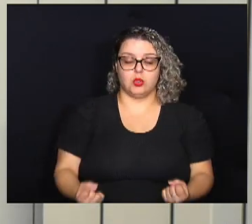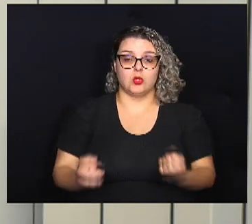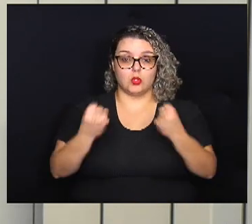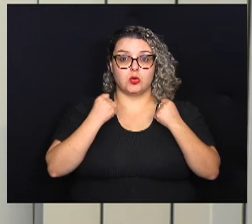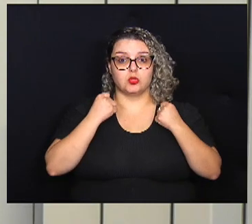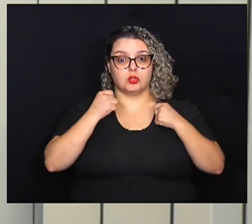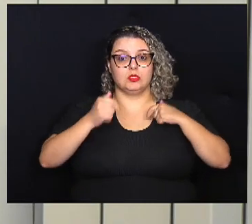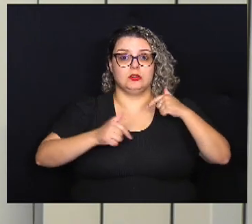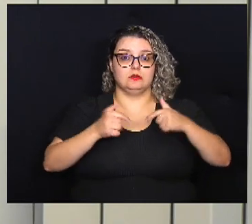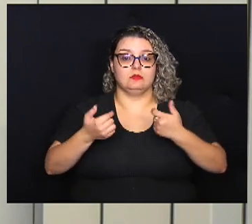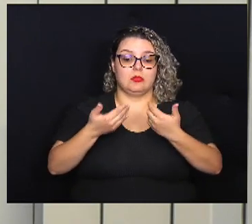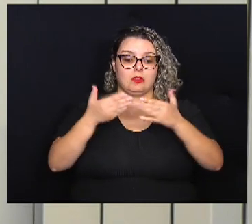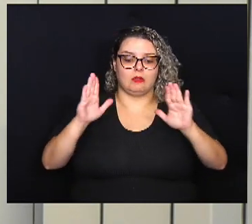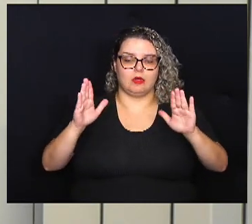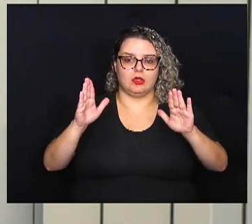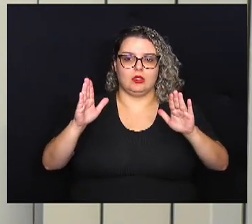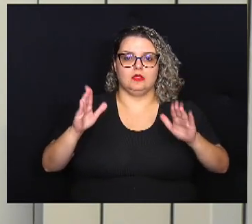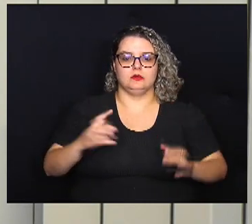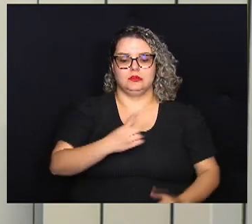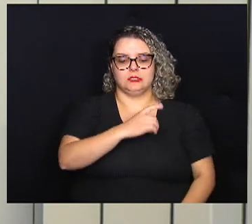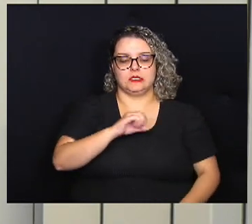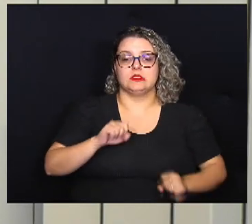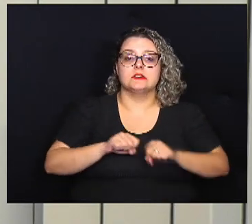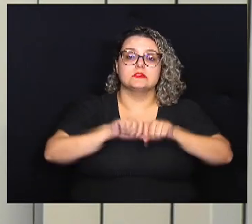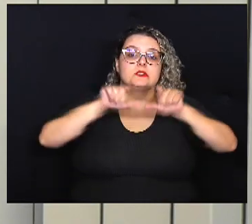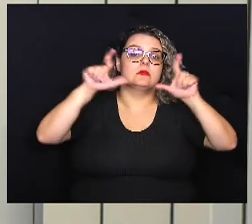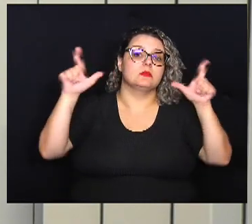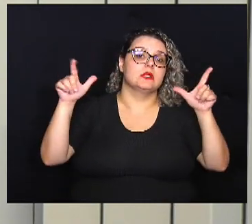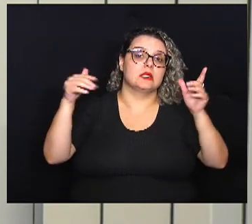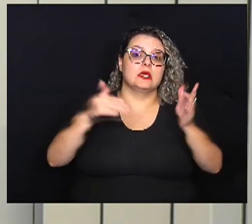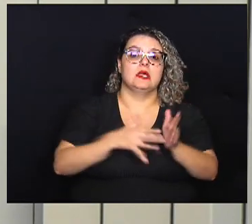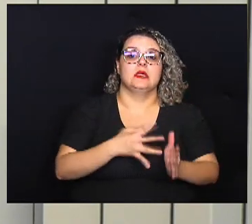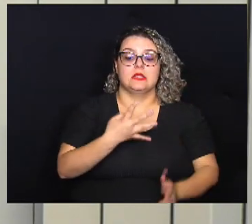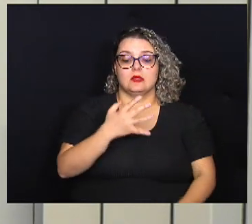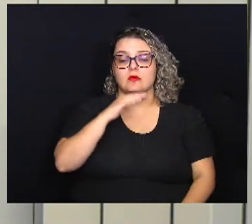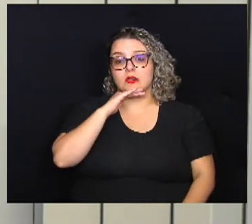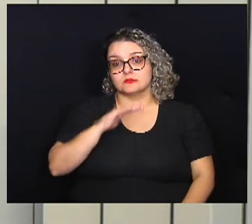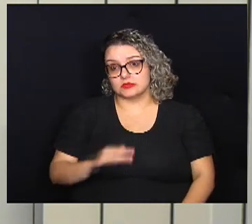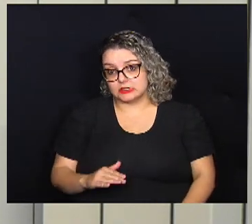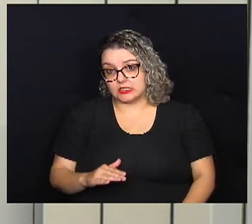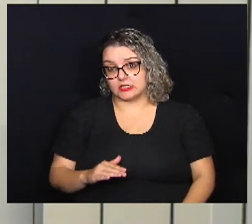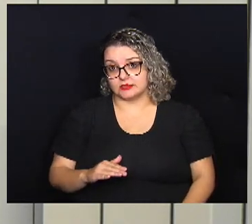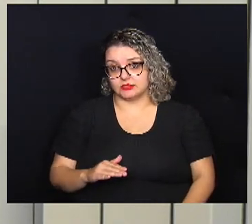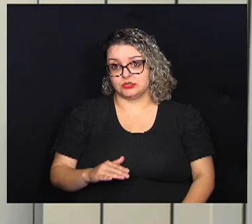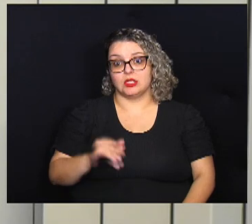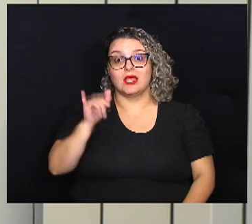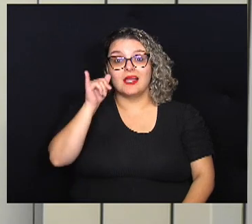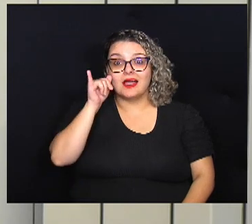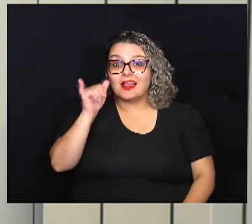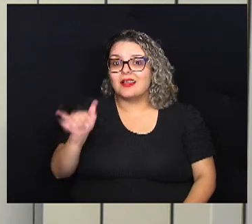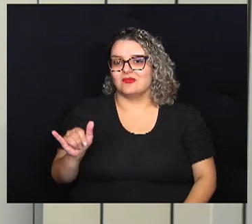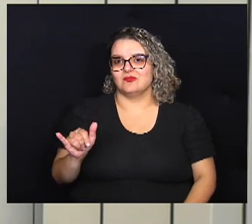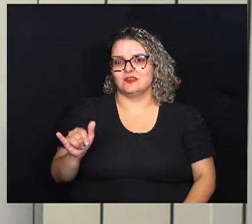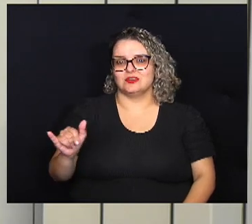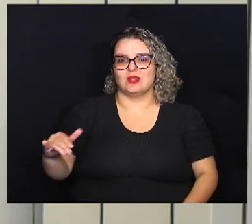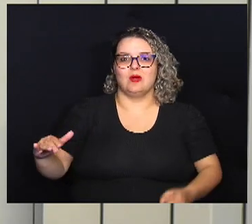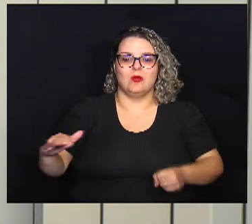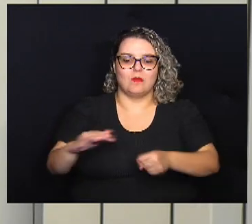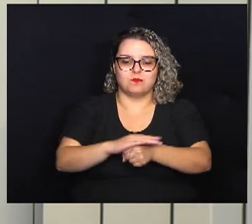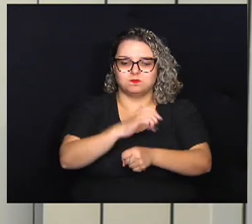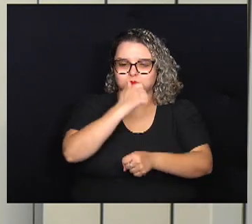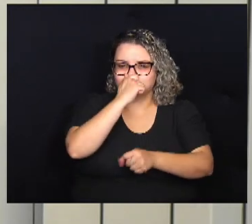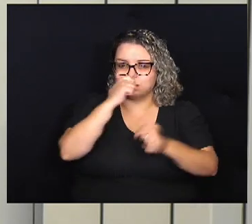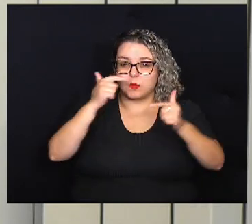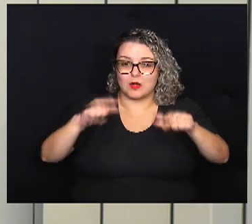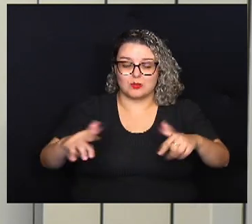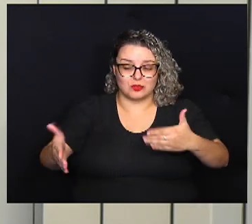trabalhos ao ar livre entre 10 horas da manhã e 4 horas da tarde. Evite aglomerações em